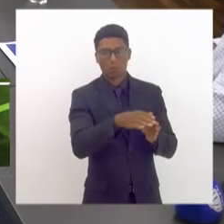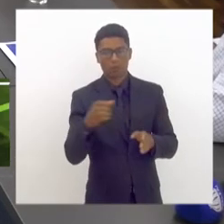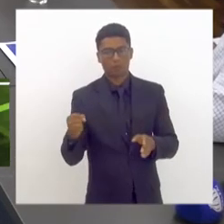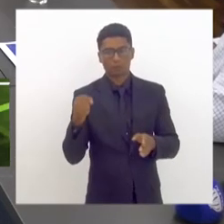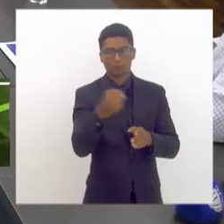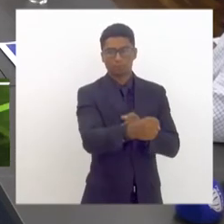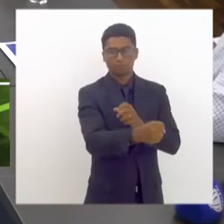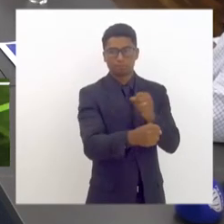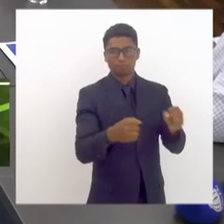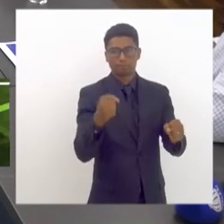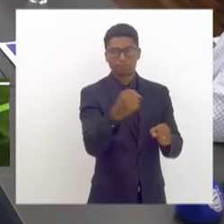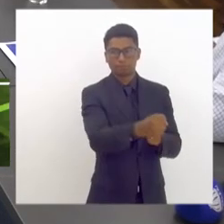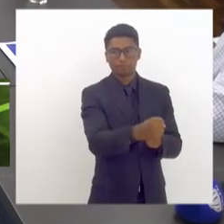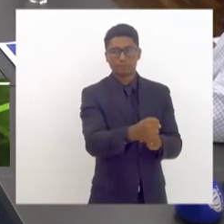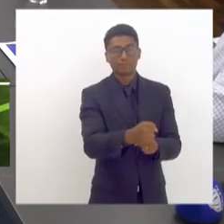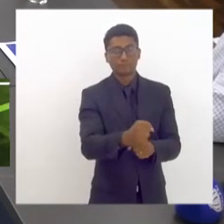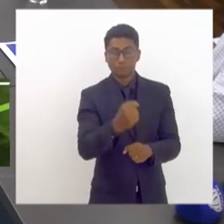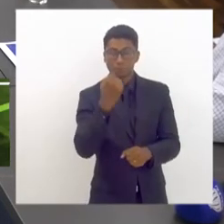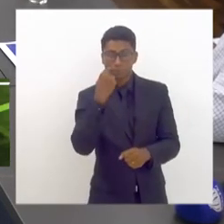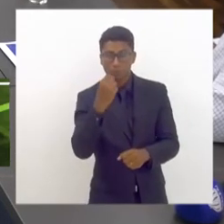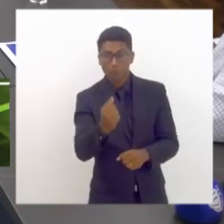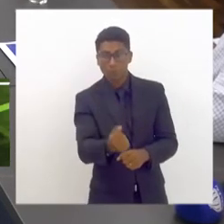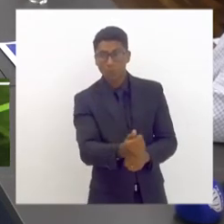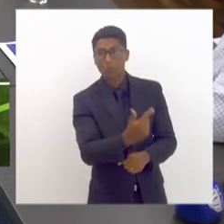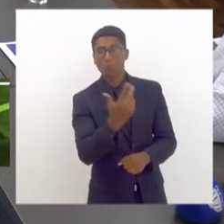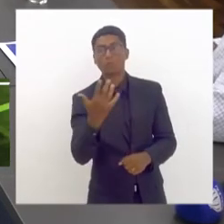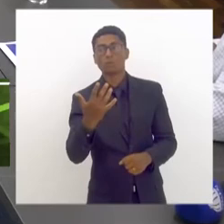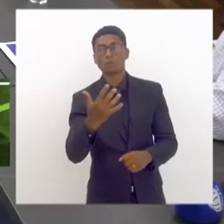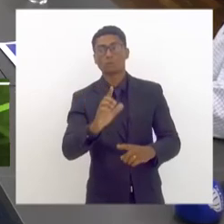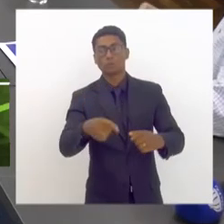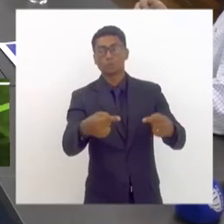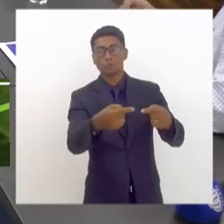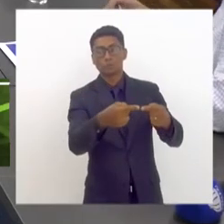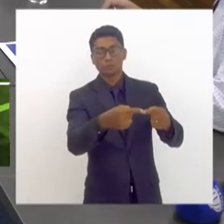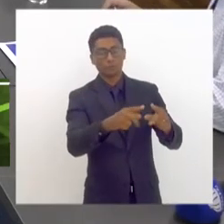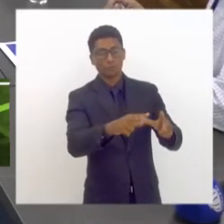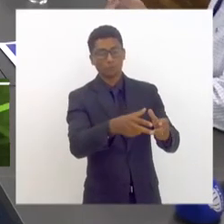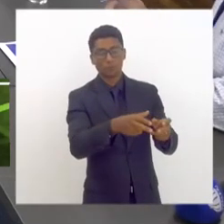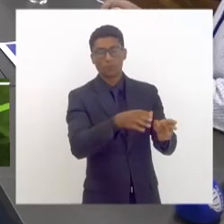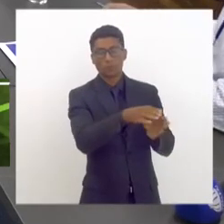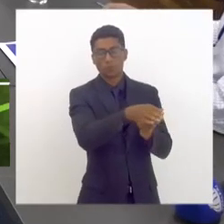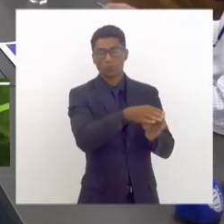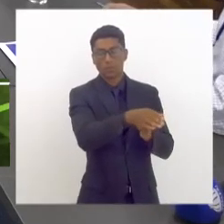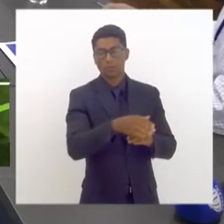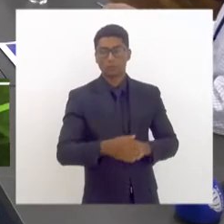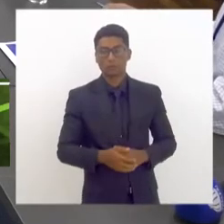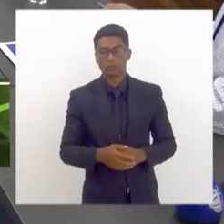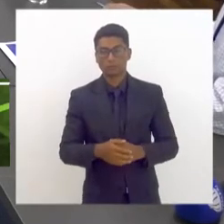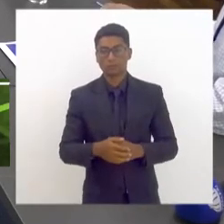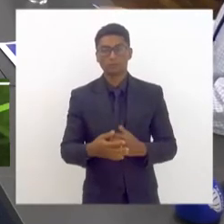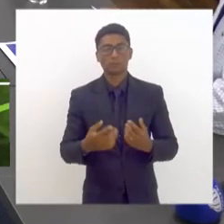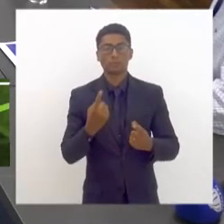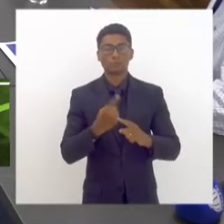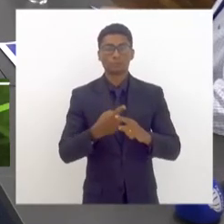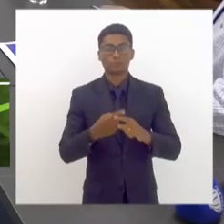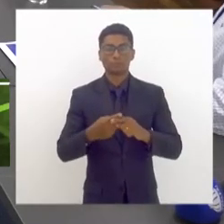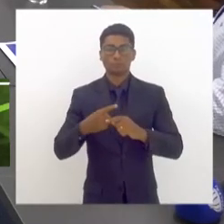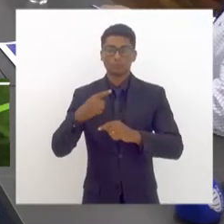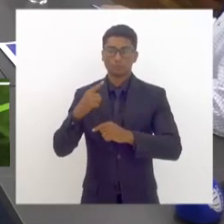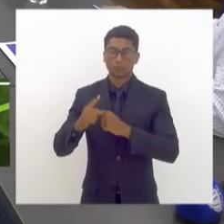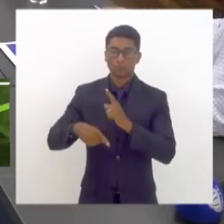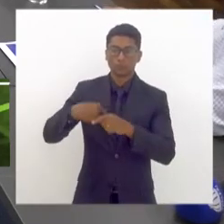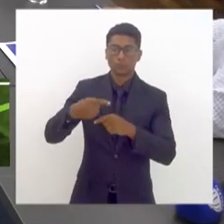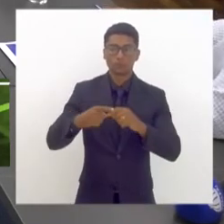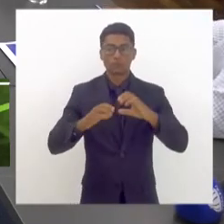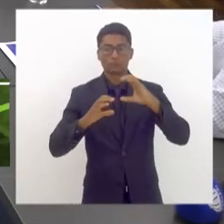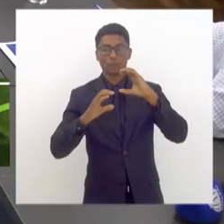cedidos dentro de um quantitativo de cargos que façam parte do Conselho, para que, posteriormente, a gente possa ter a realização de